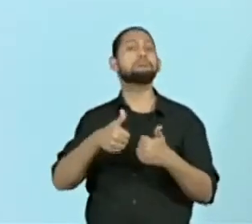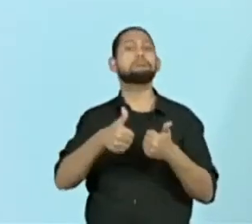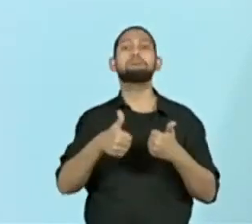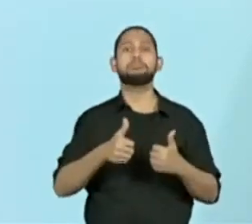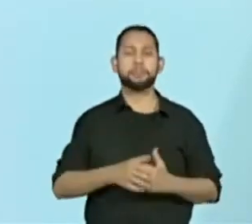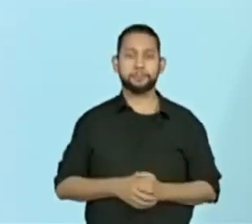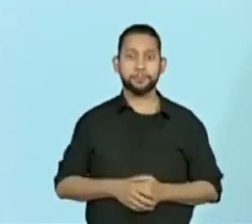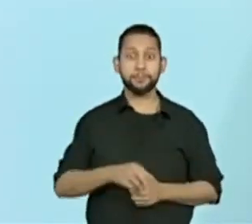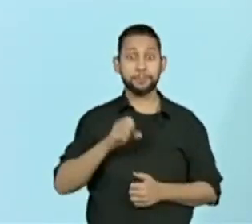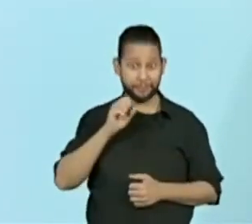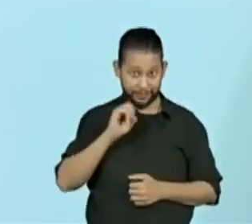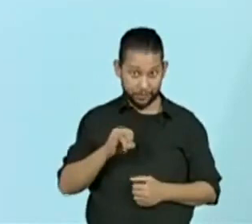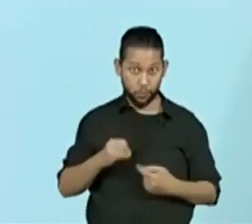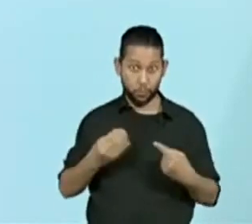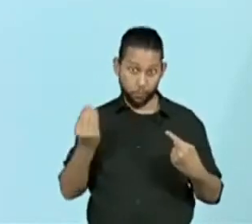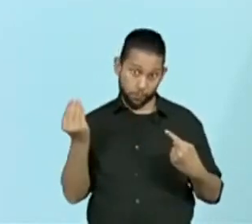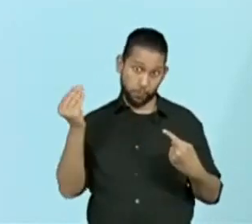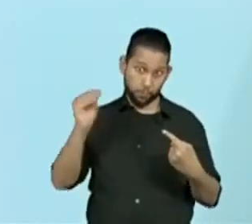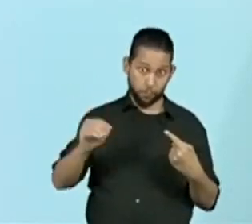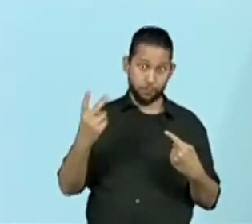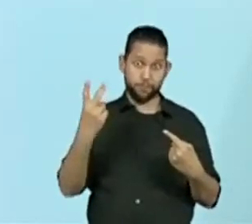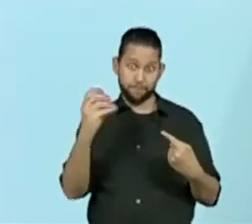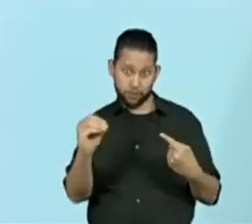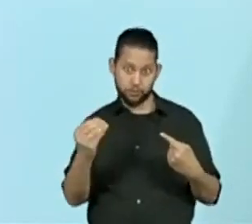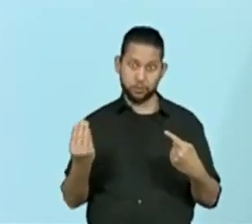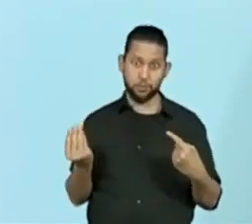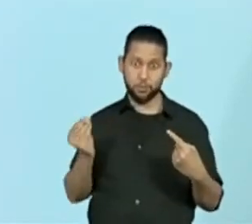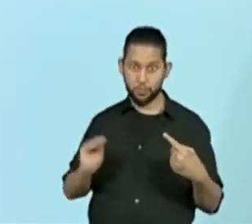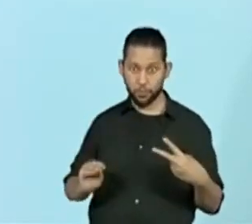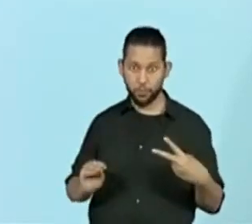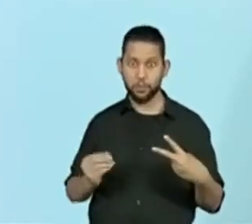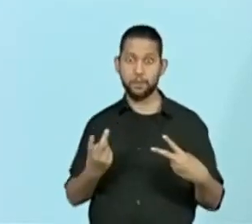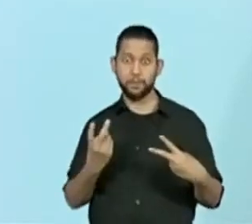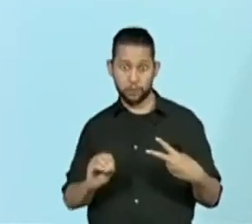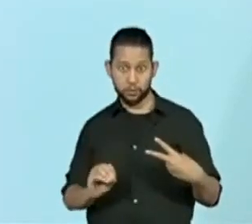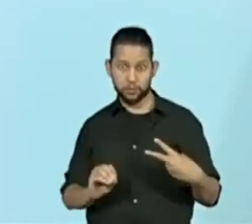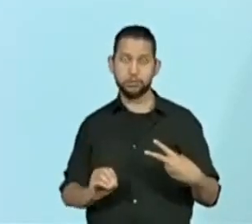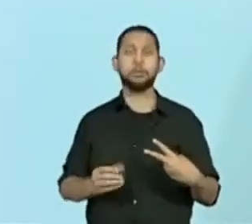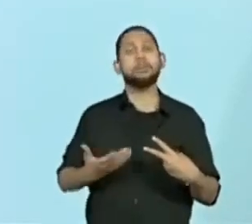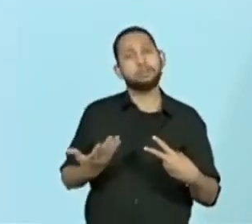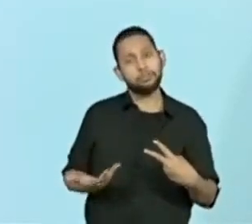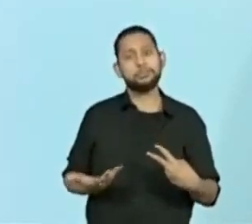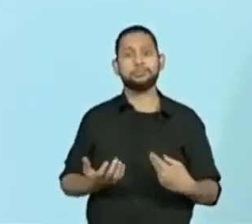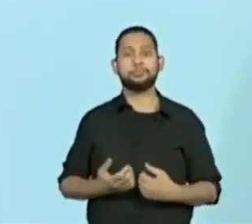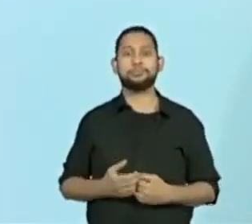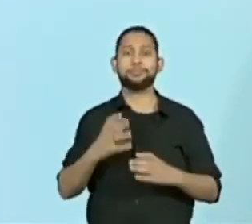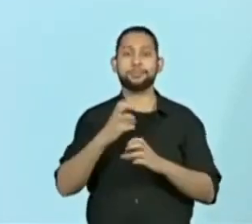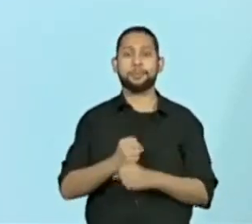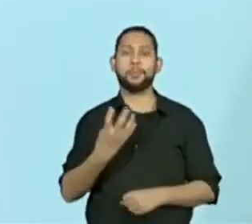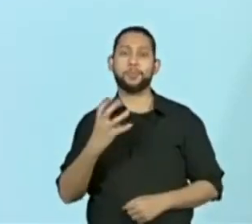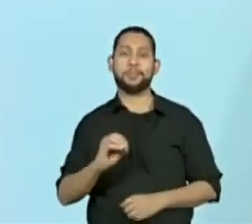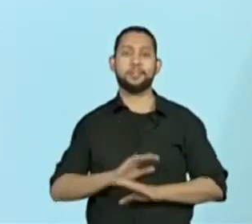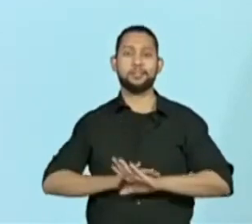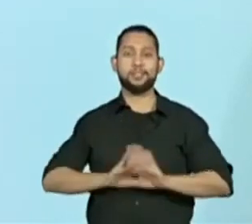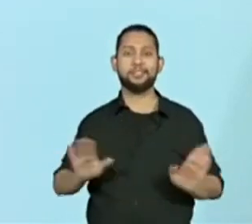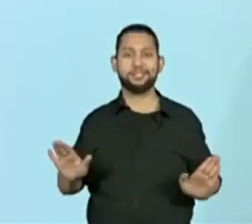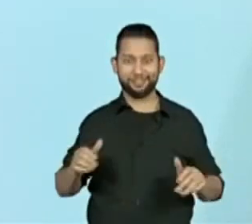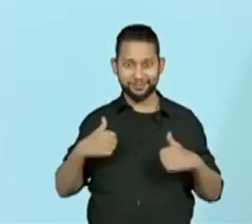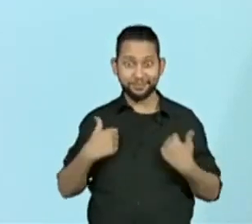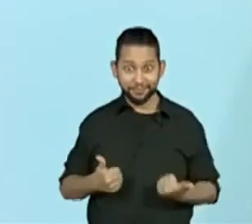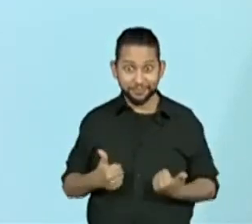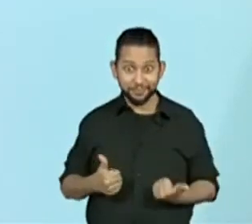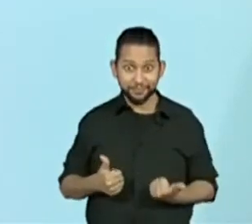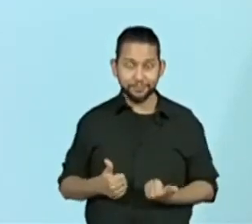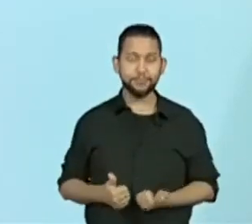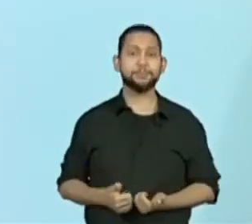se eu julgar 20 em cada caixinha bom então dos 40